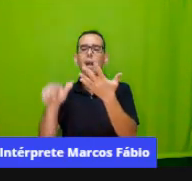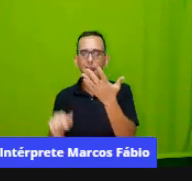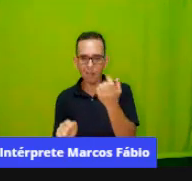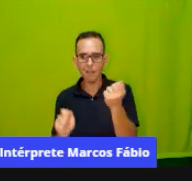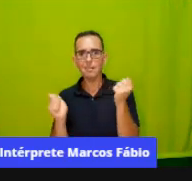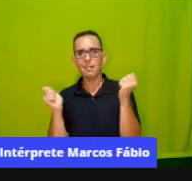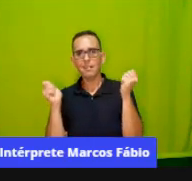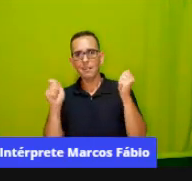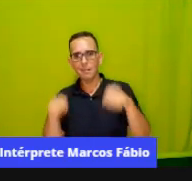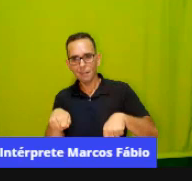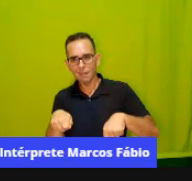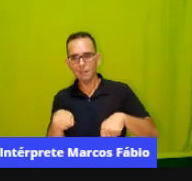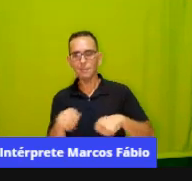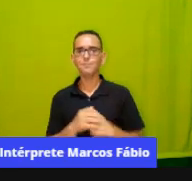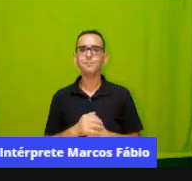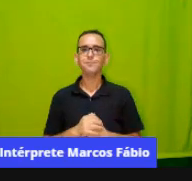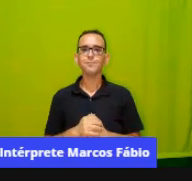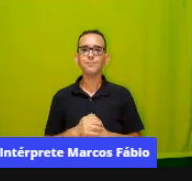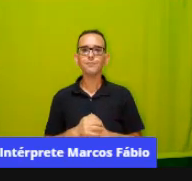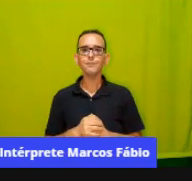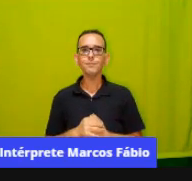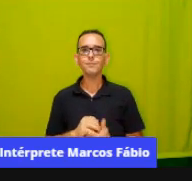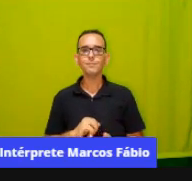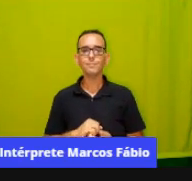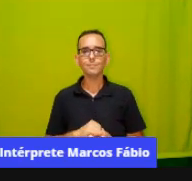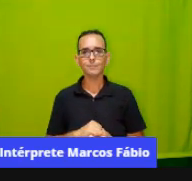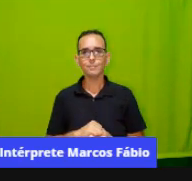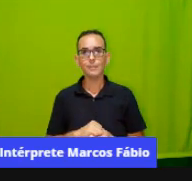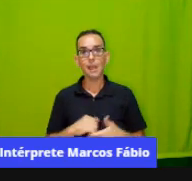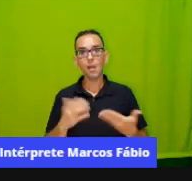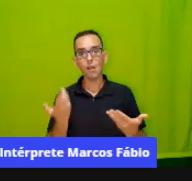necessita, pode, né? N formas de trabalhar.